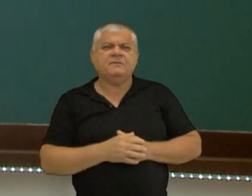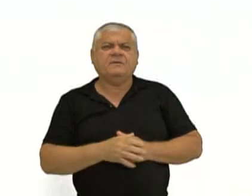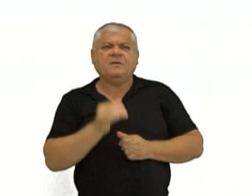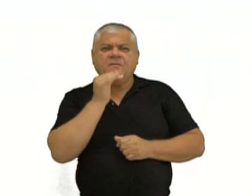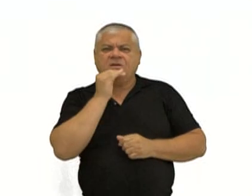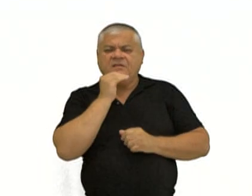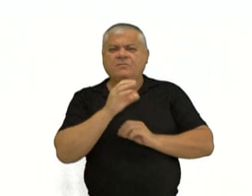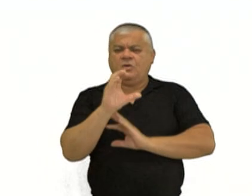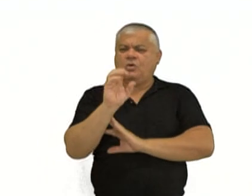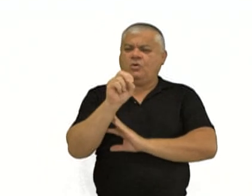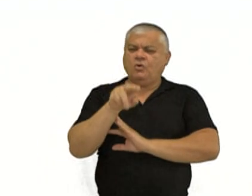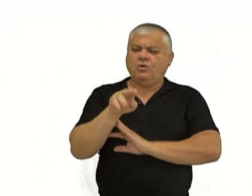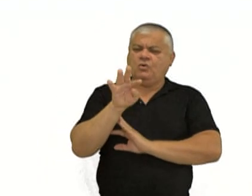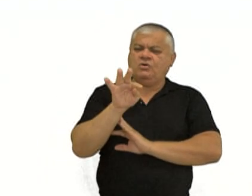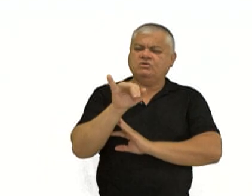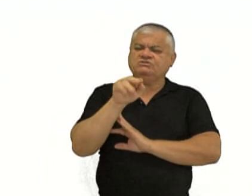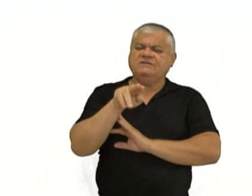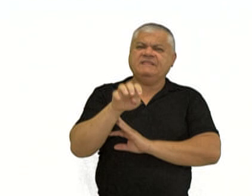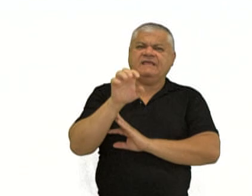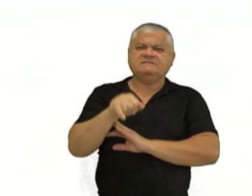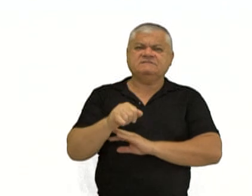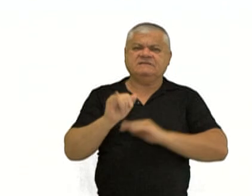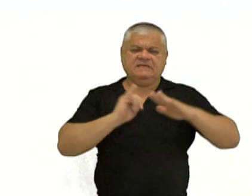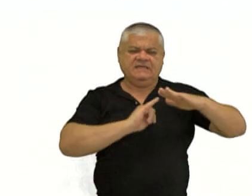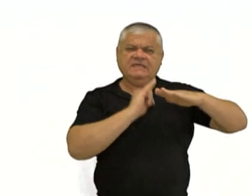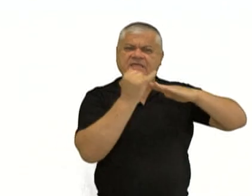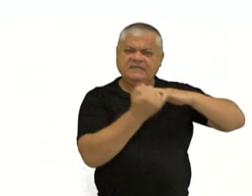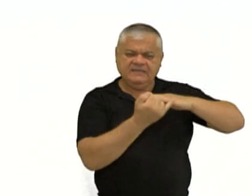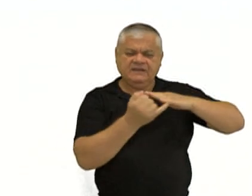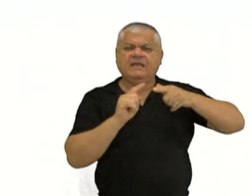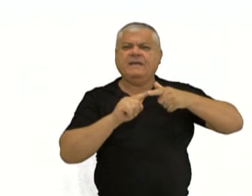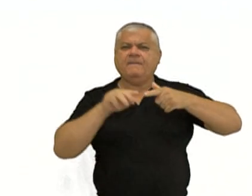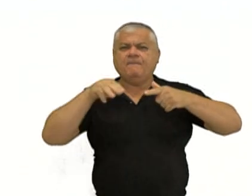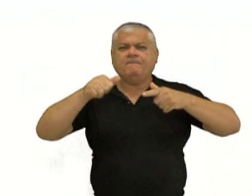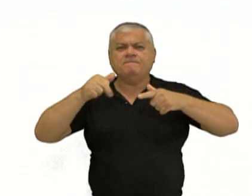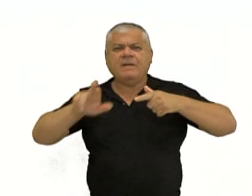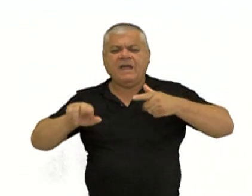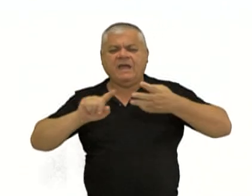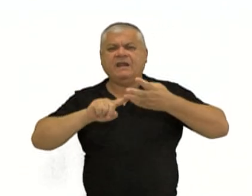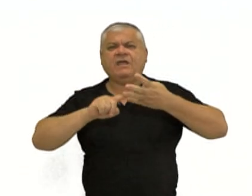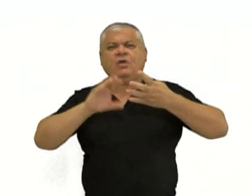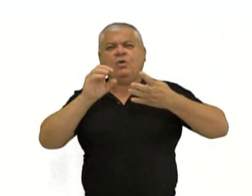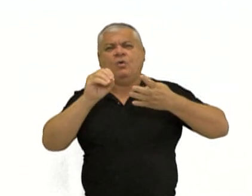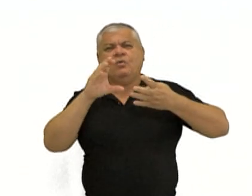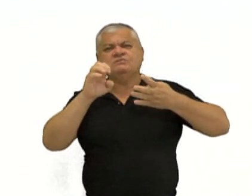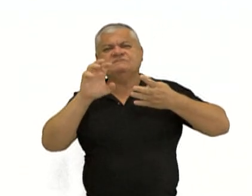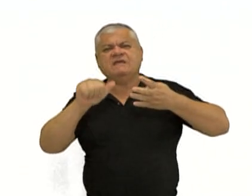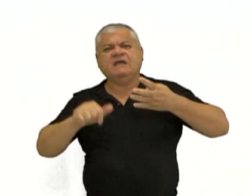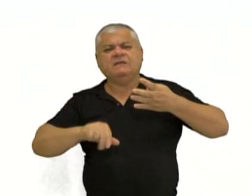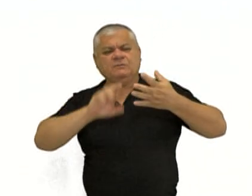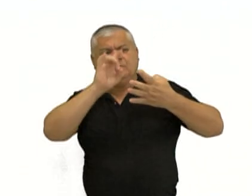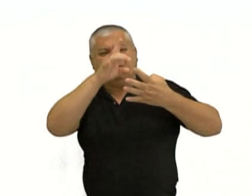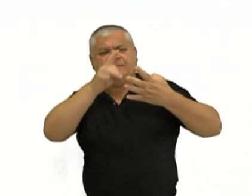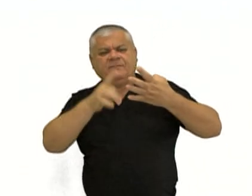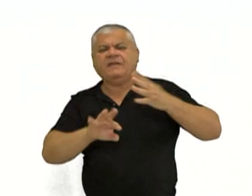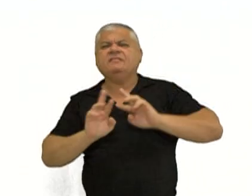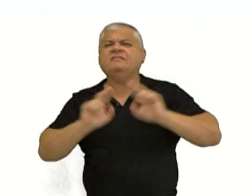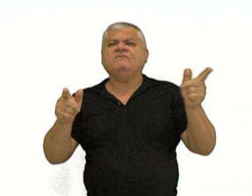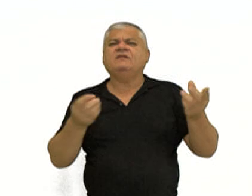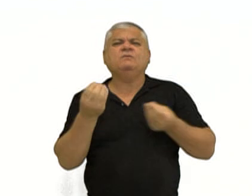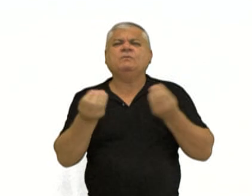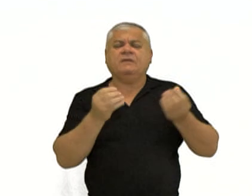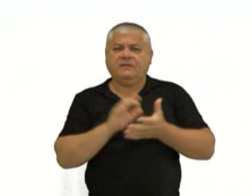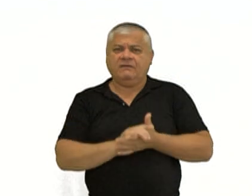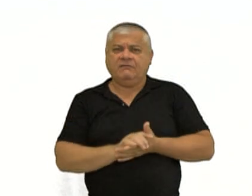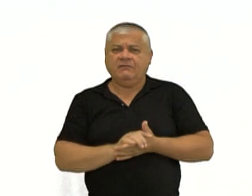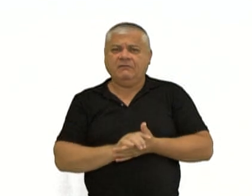digo continente, quando eu digo ilha, quando eu digo mar, oceano, o que isso tem de diferente? Quais